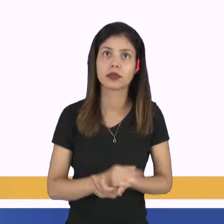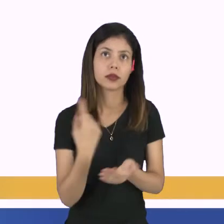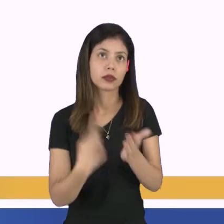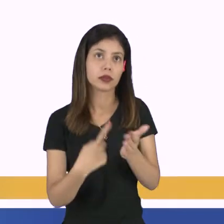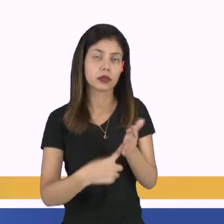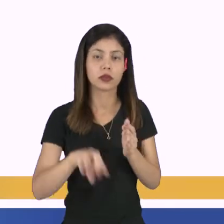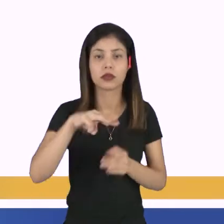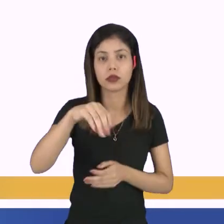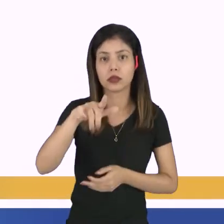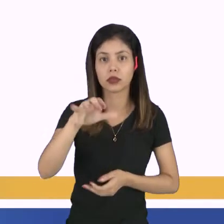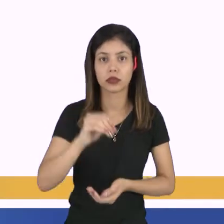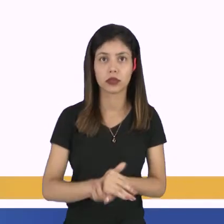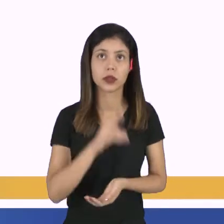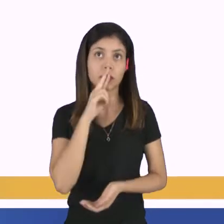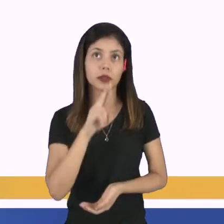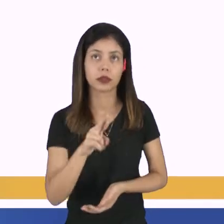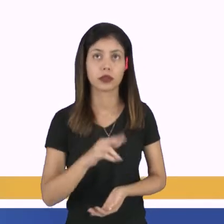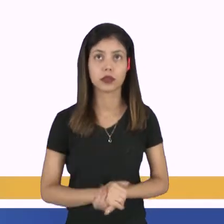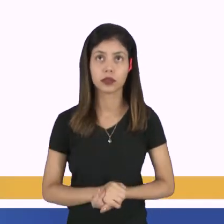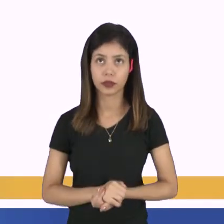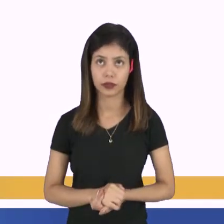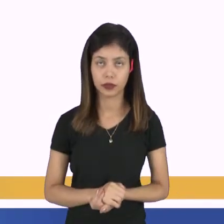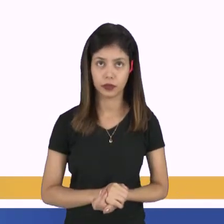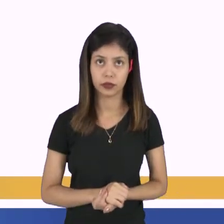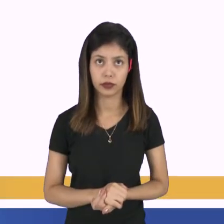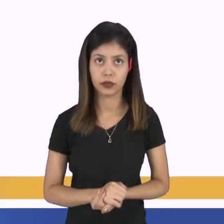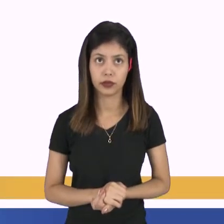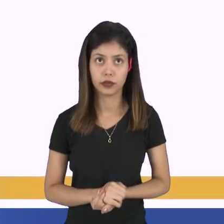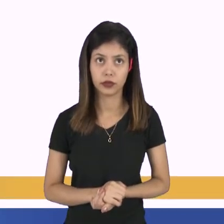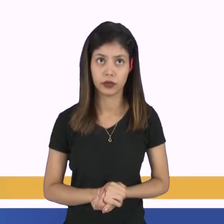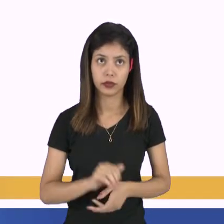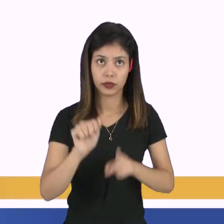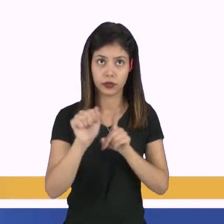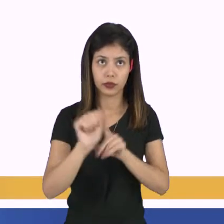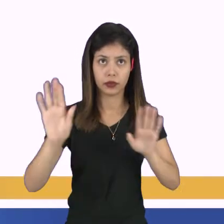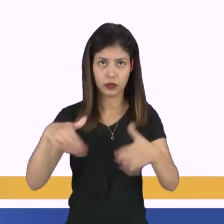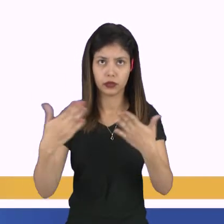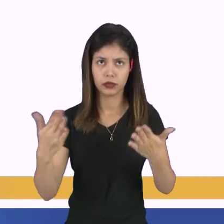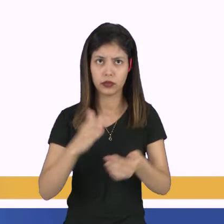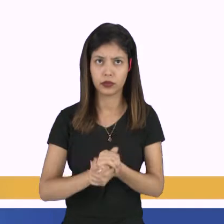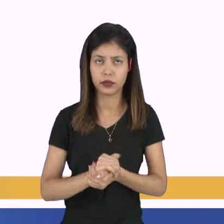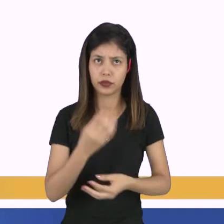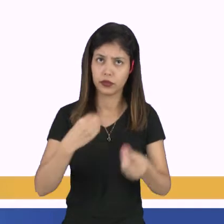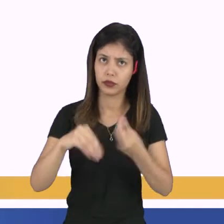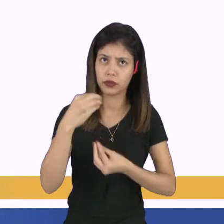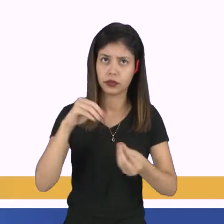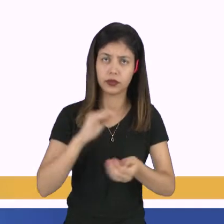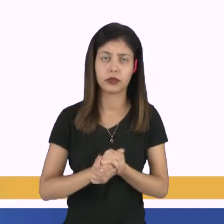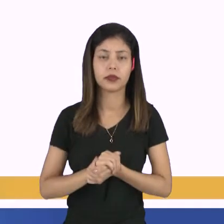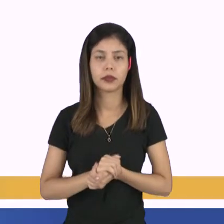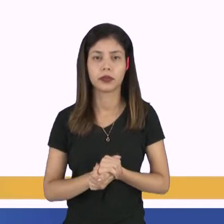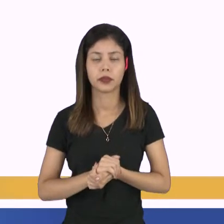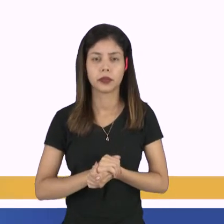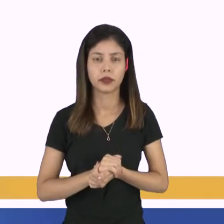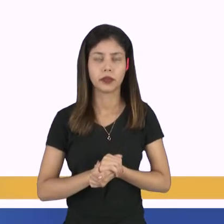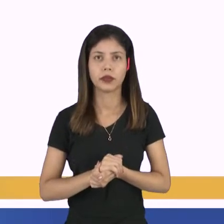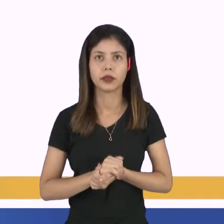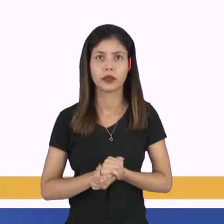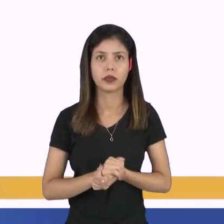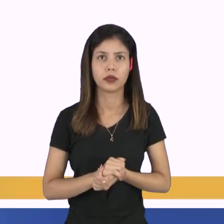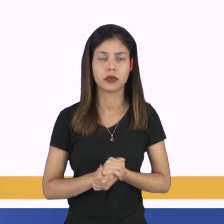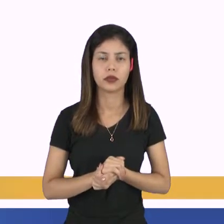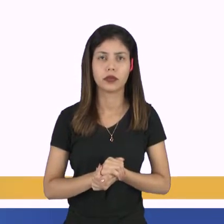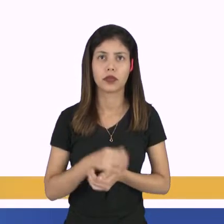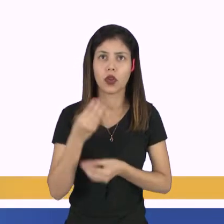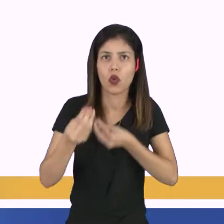de acordo com esse modelo, responda. Letra A. Quais são as grandezas que estão envolvidas?